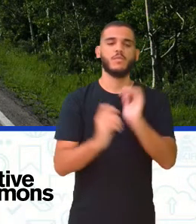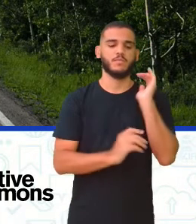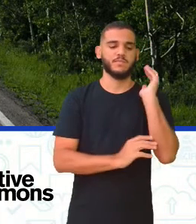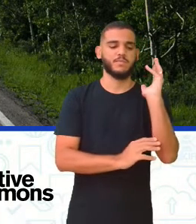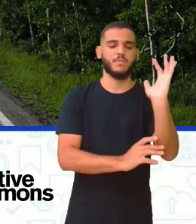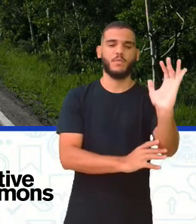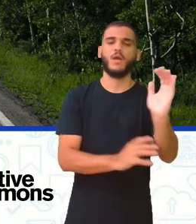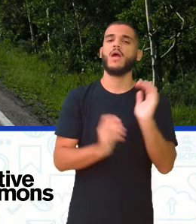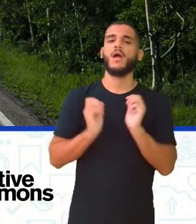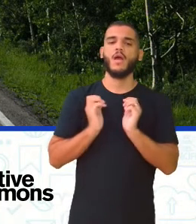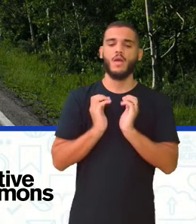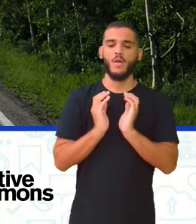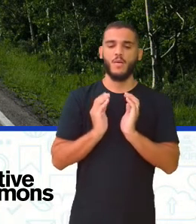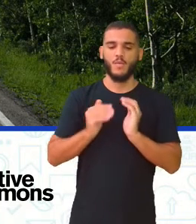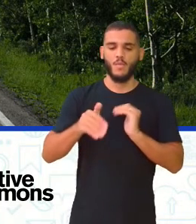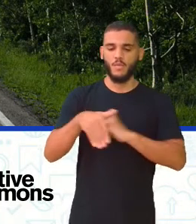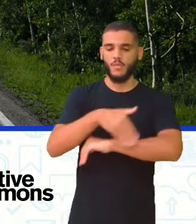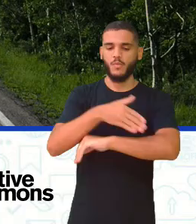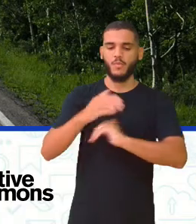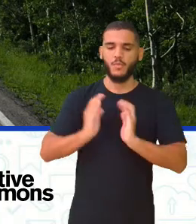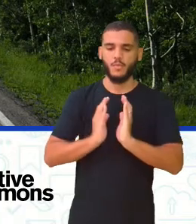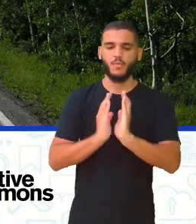transformou numa paisagem